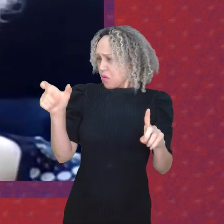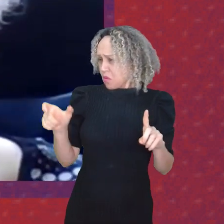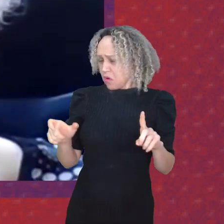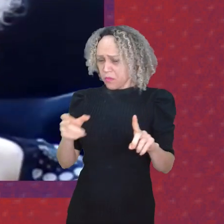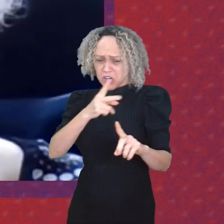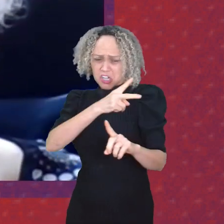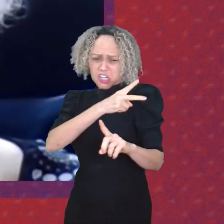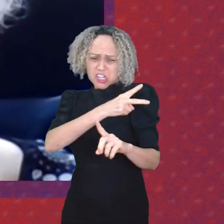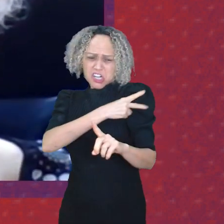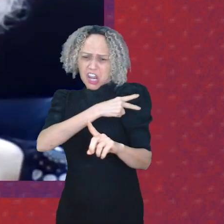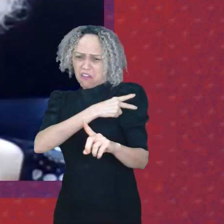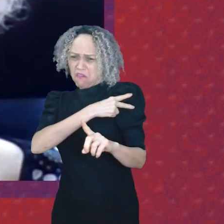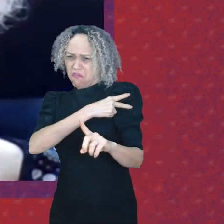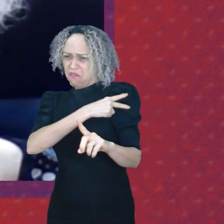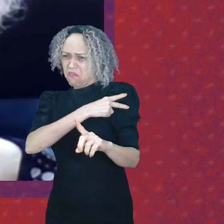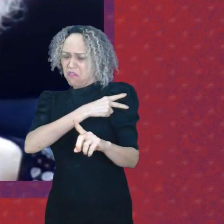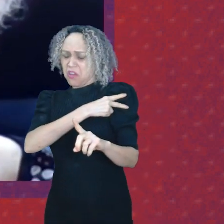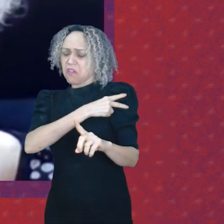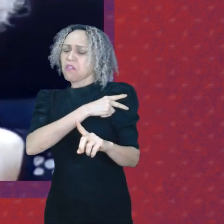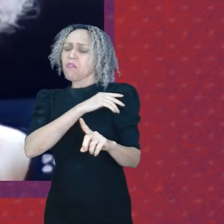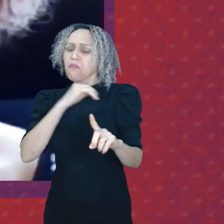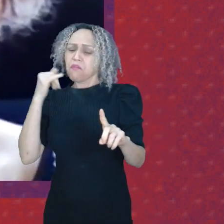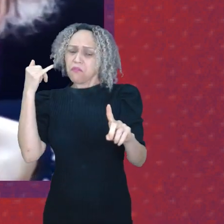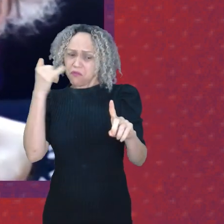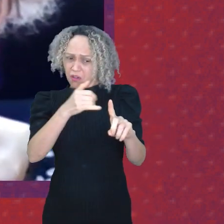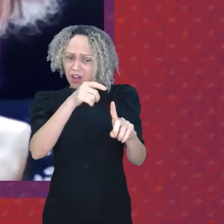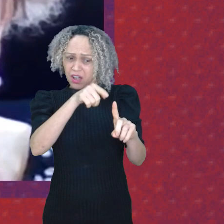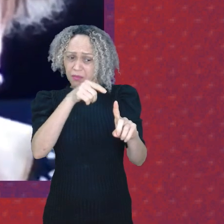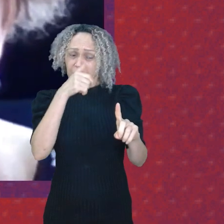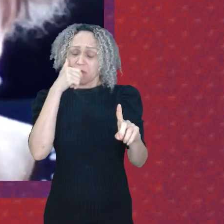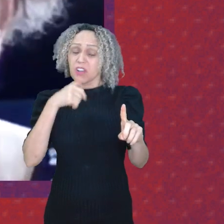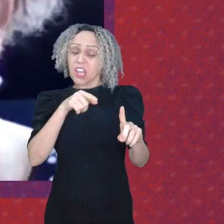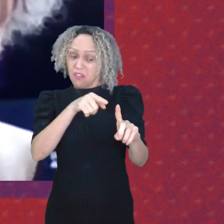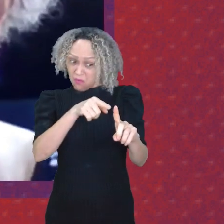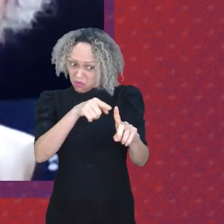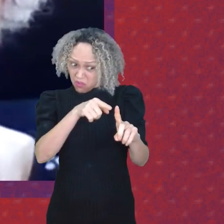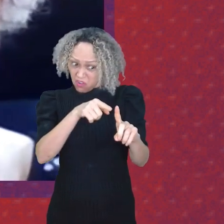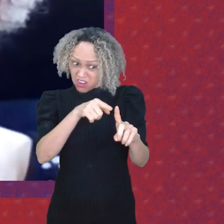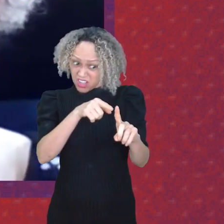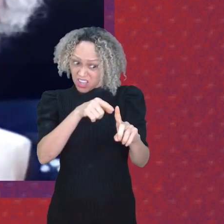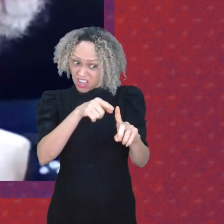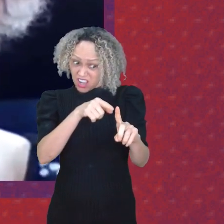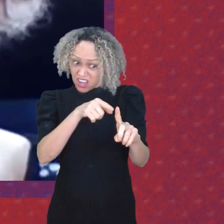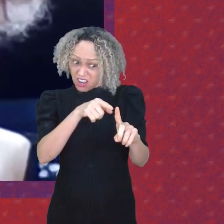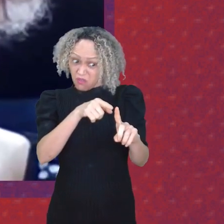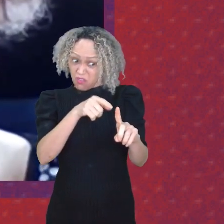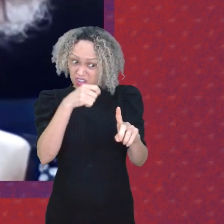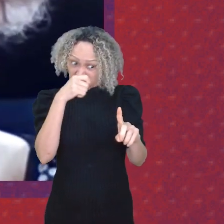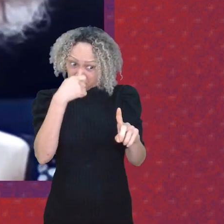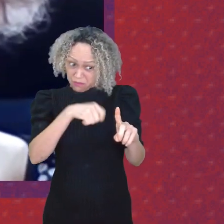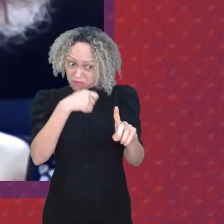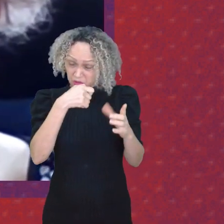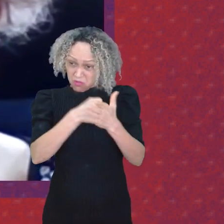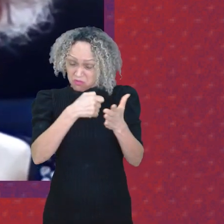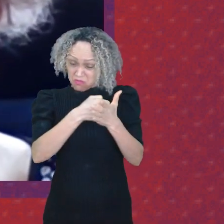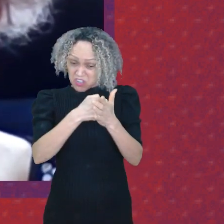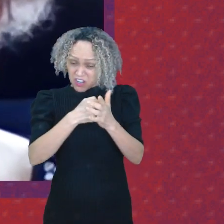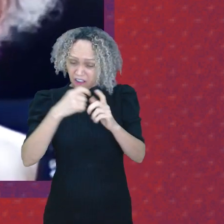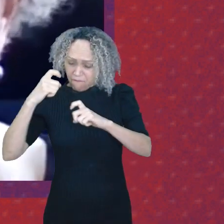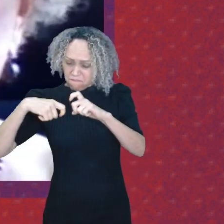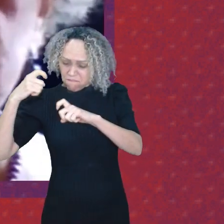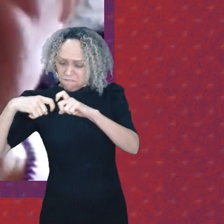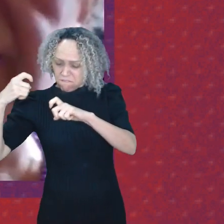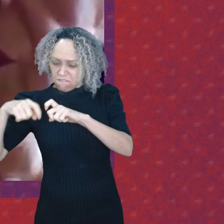demitido. Veja, nós, nos nossos governos,